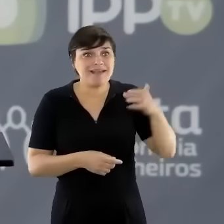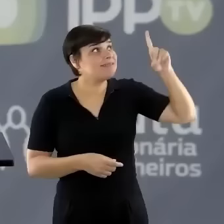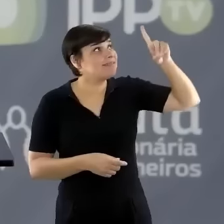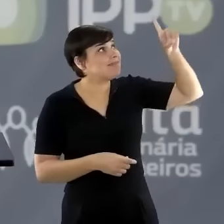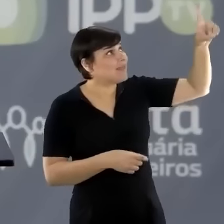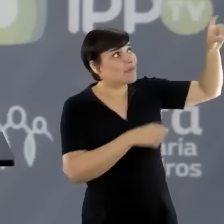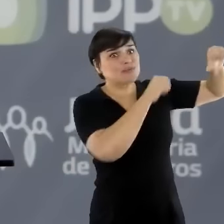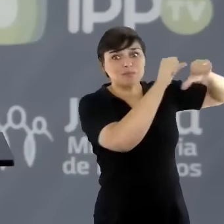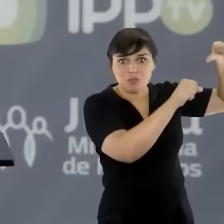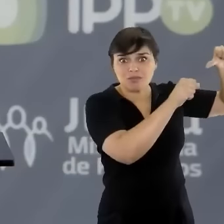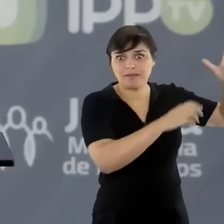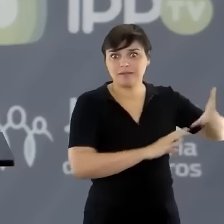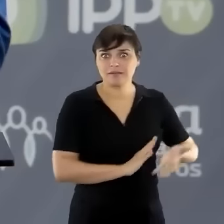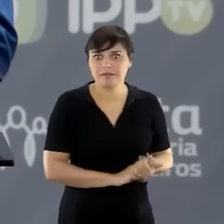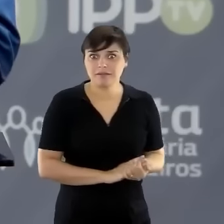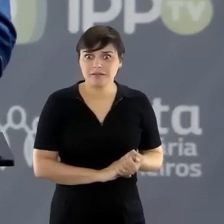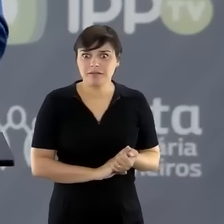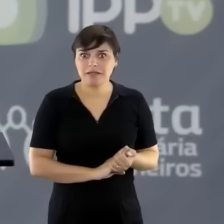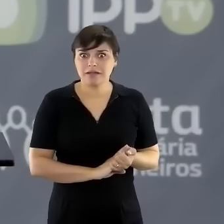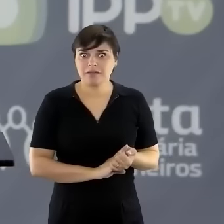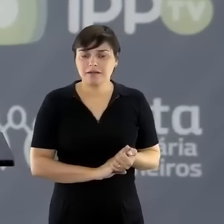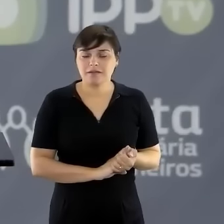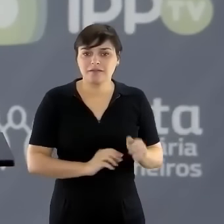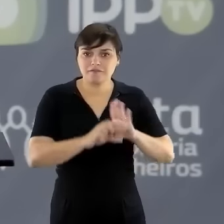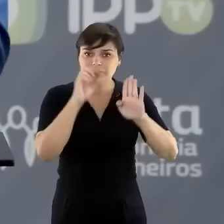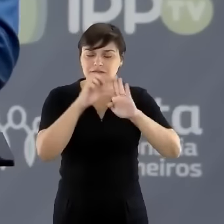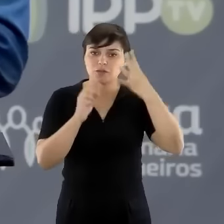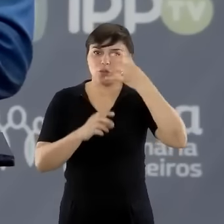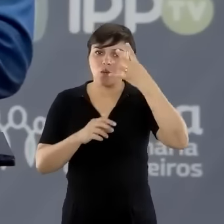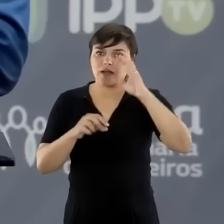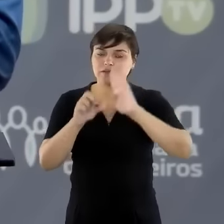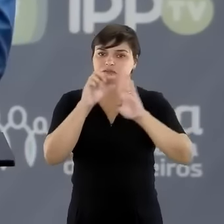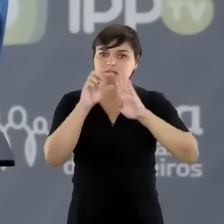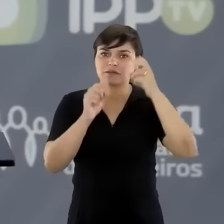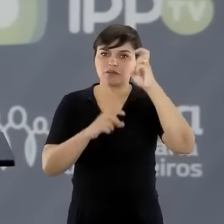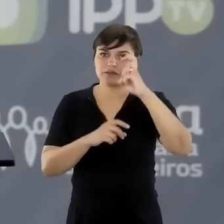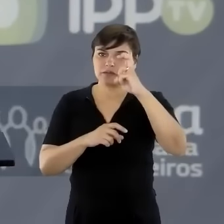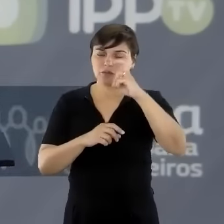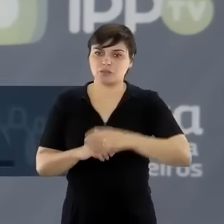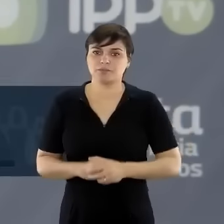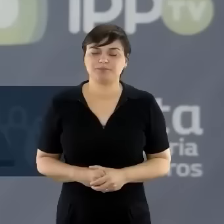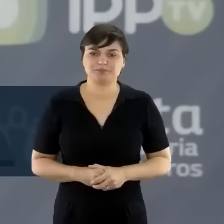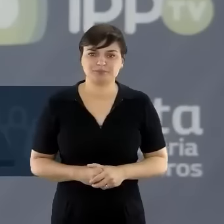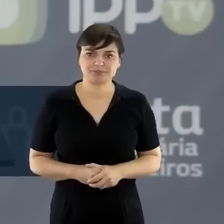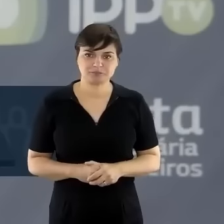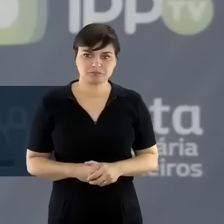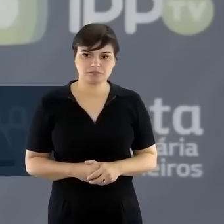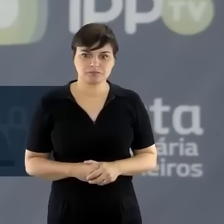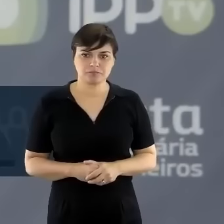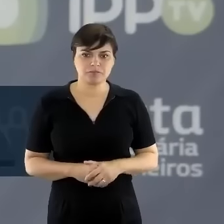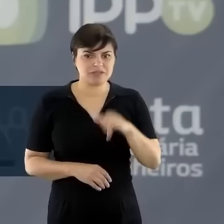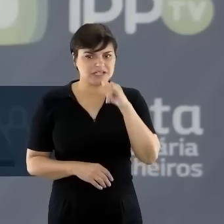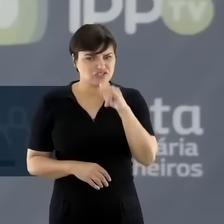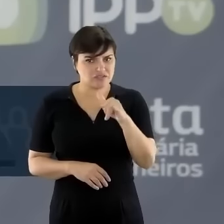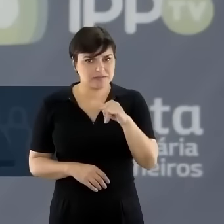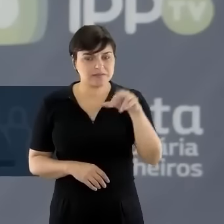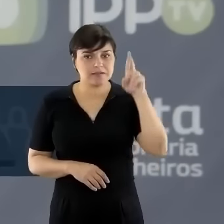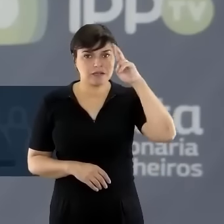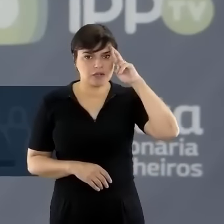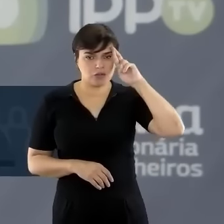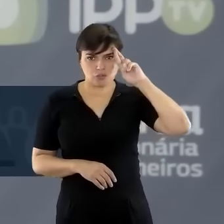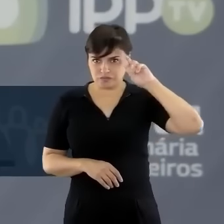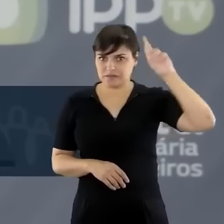olha comigo por favor o Versículo 4 E5 Leia comigo por gentileza 4 E5 e disse o senhor é